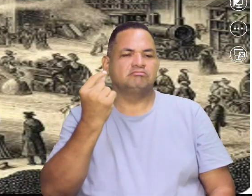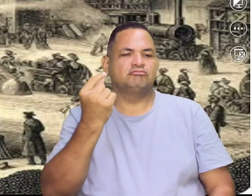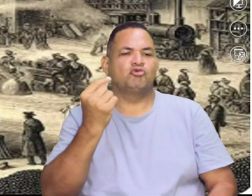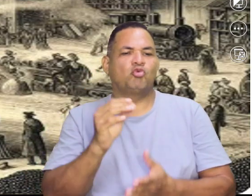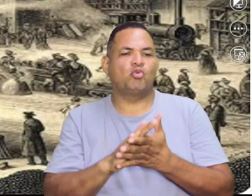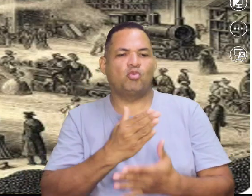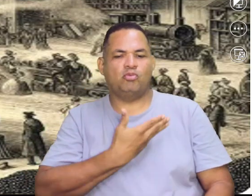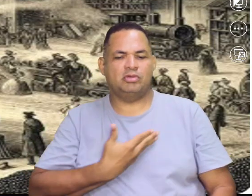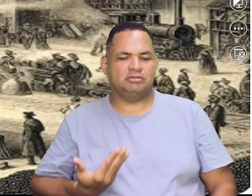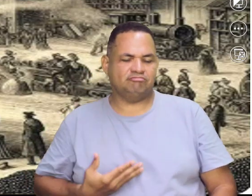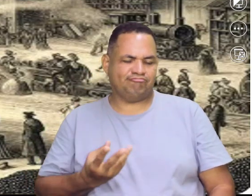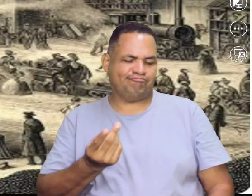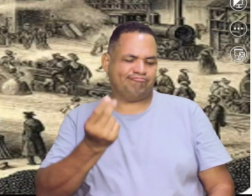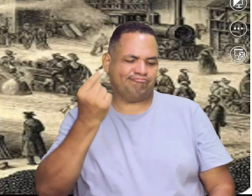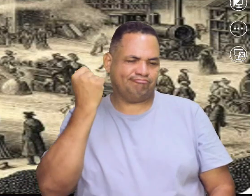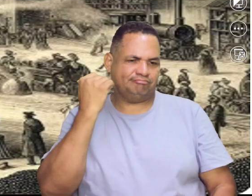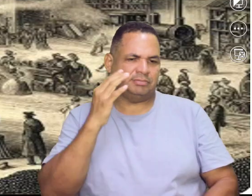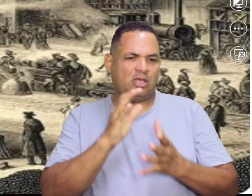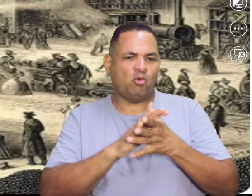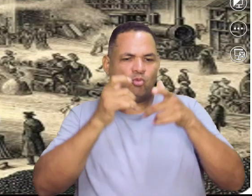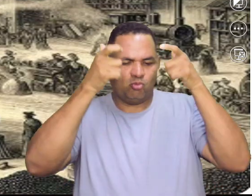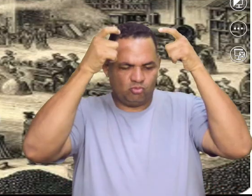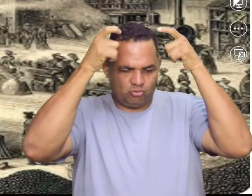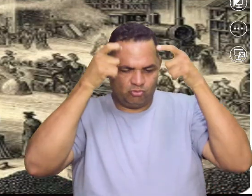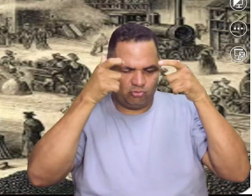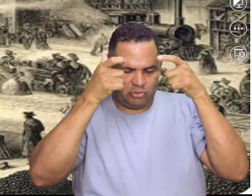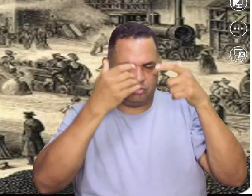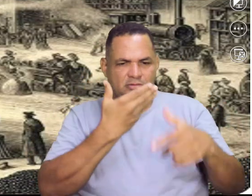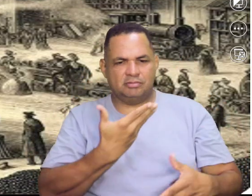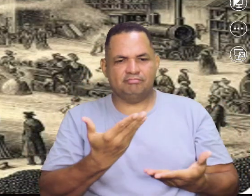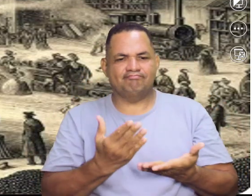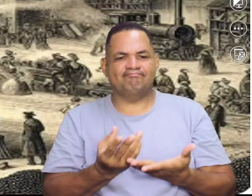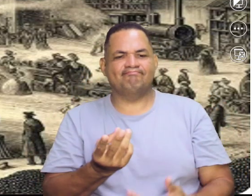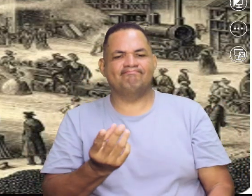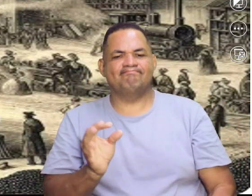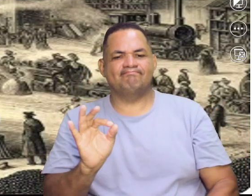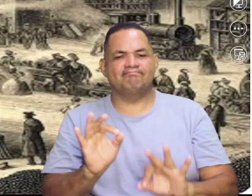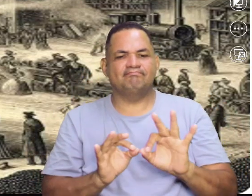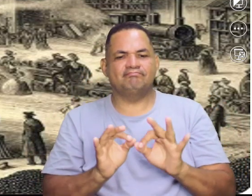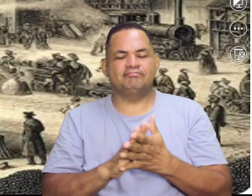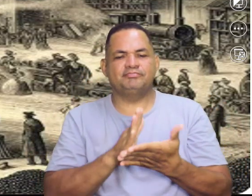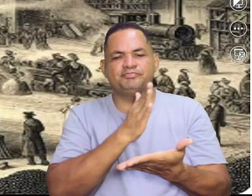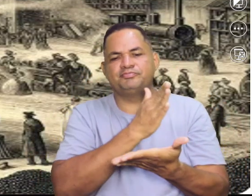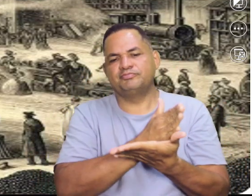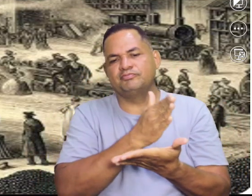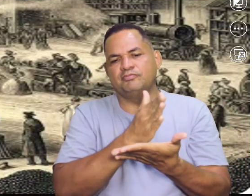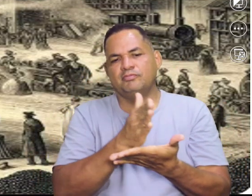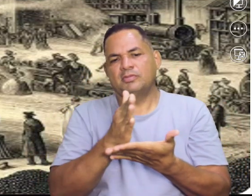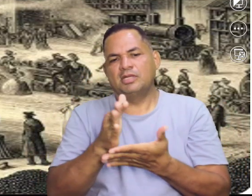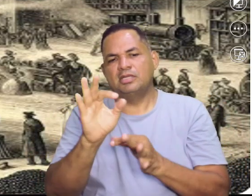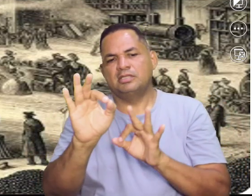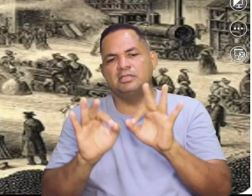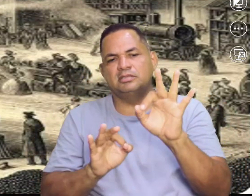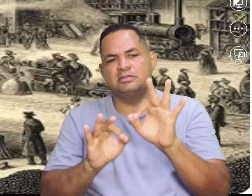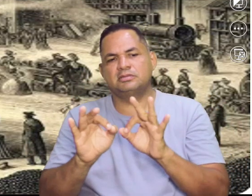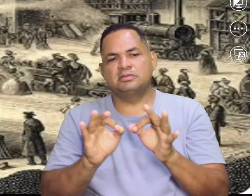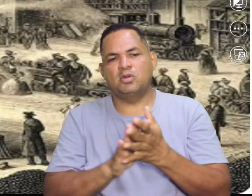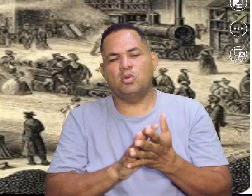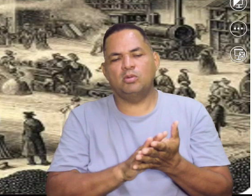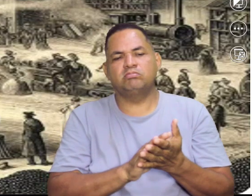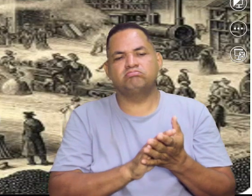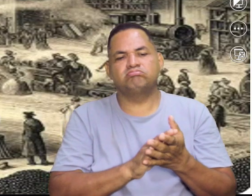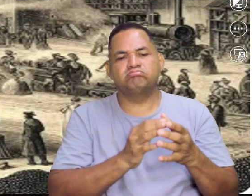é o absolutismo, certo? E esse antigo regime, ele vai estar dividido em ordens ou